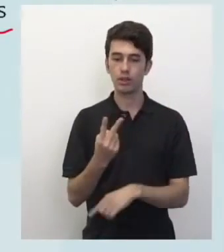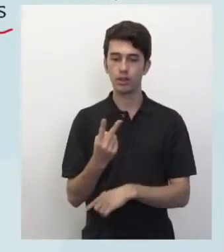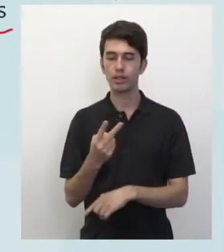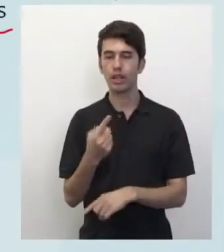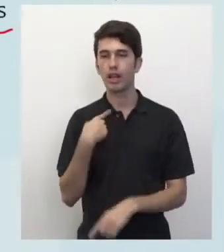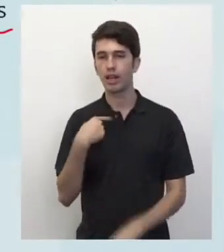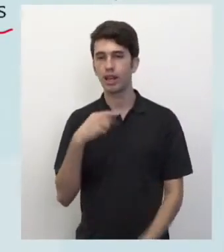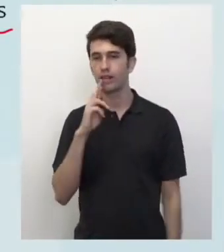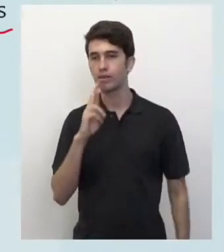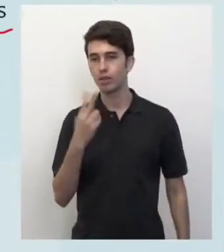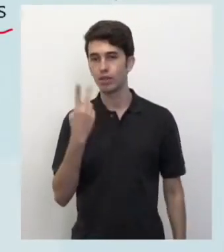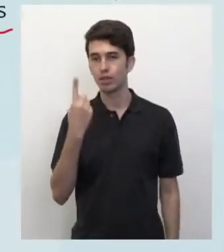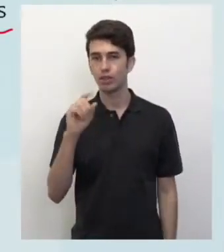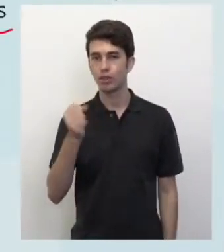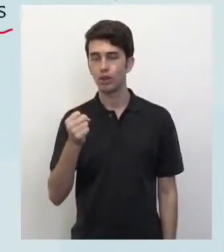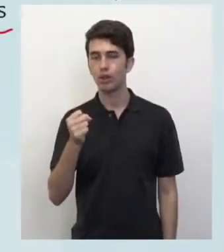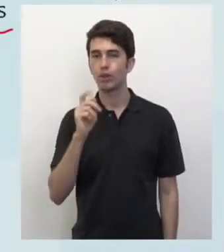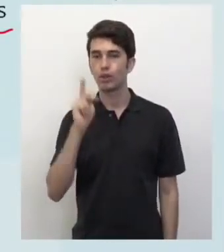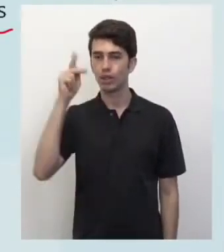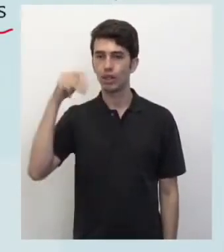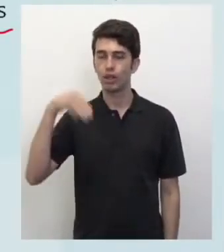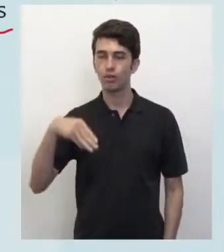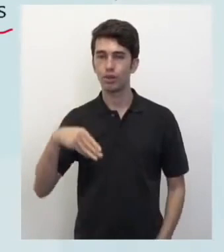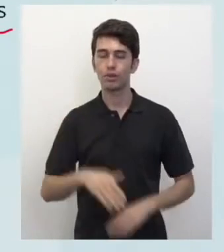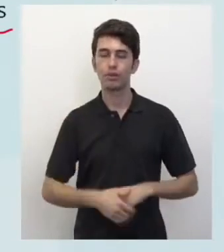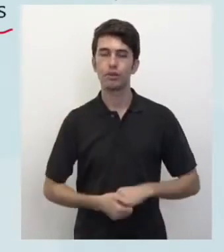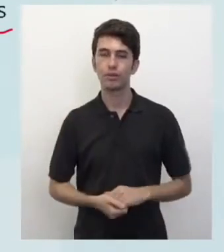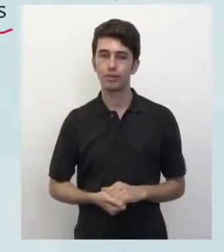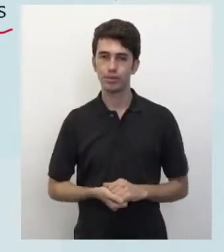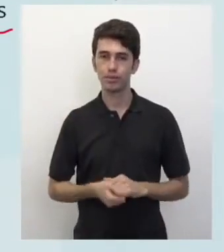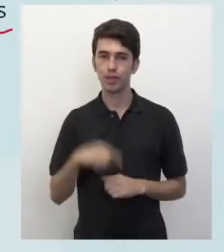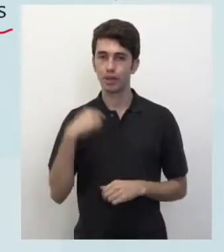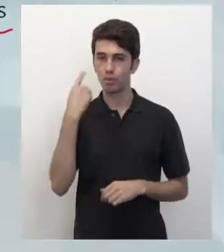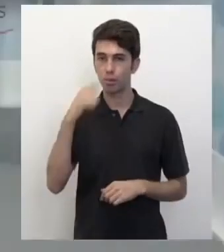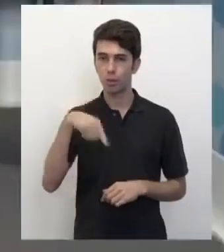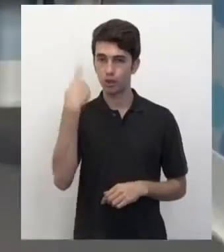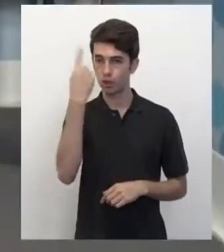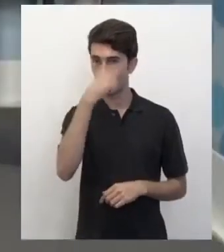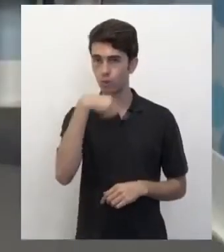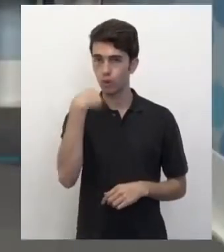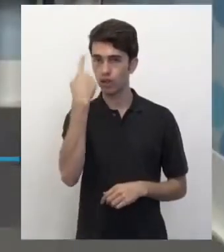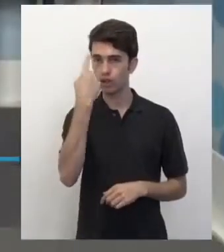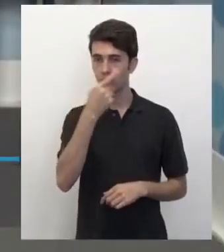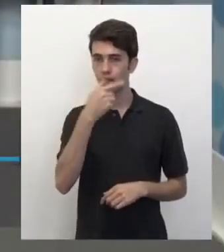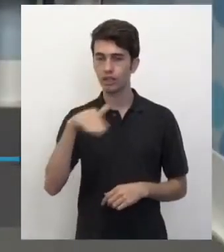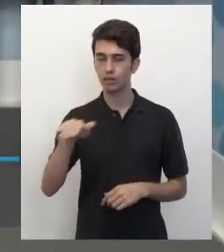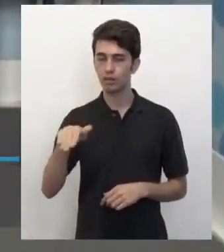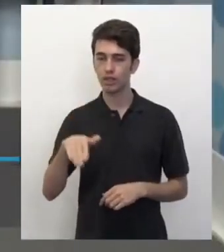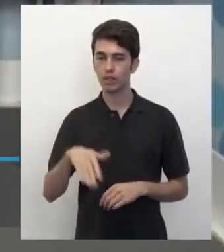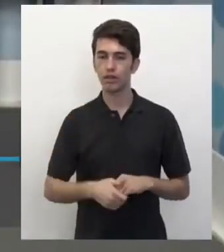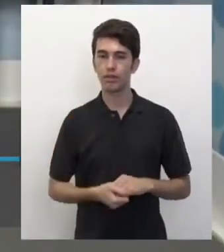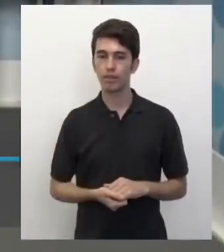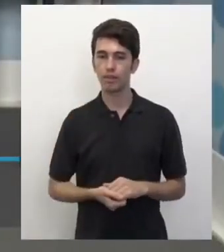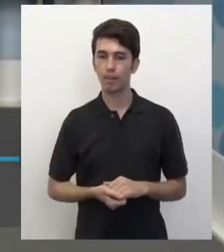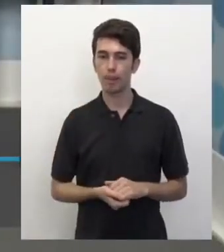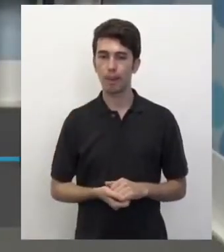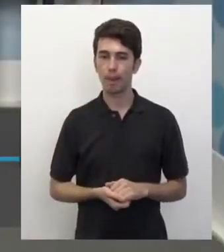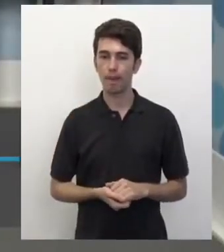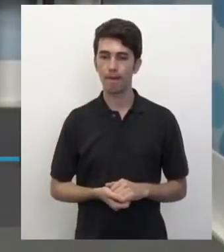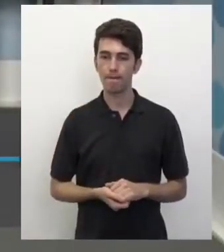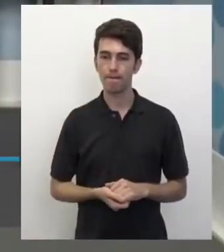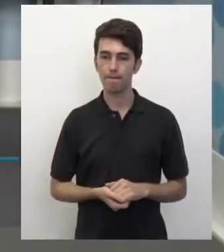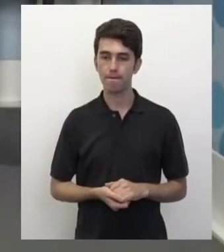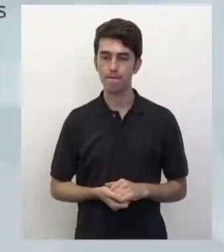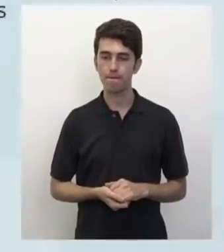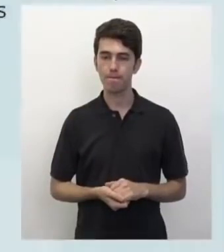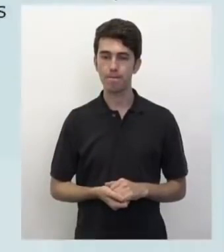temos aí 18 quilômetros após as 2 horas e meia. Tudo bem? Vou dar uma limpada aqui, pessoal, se quiser